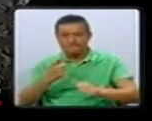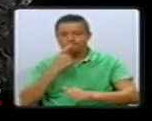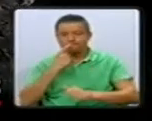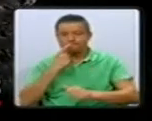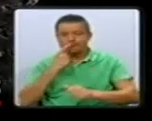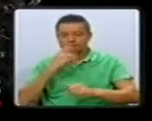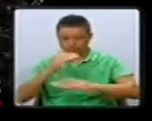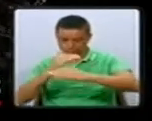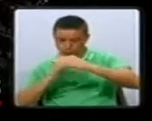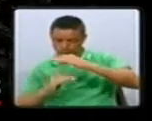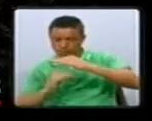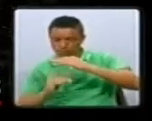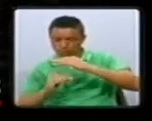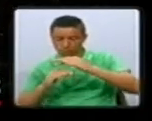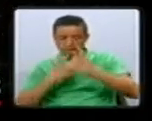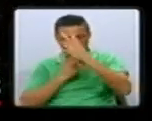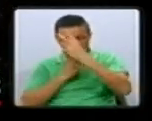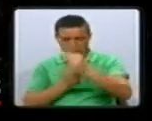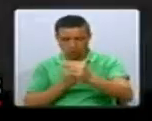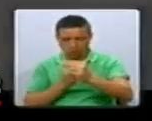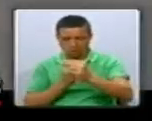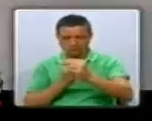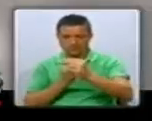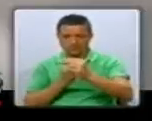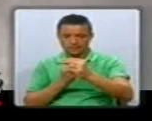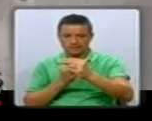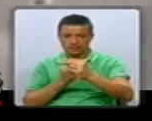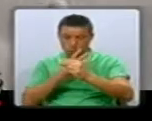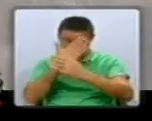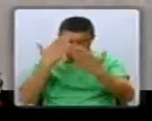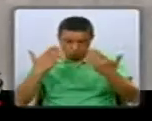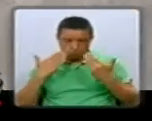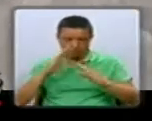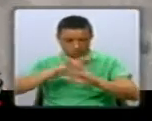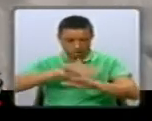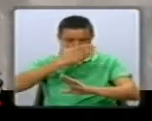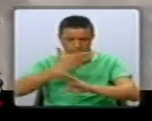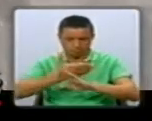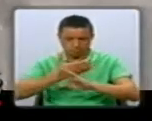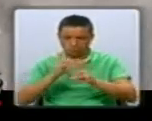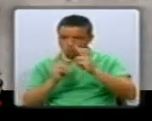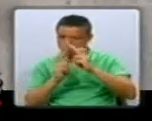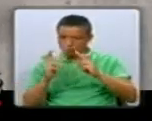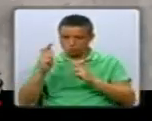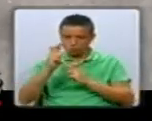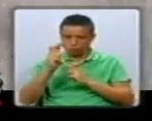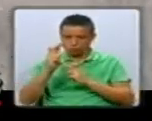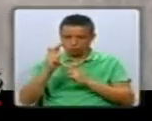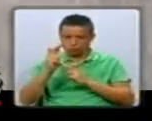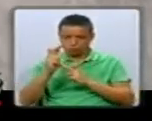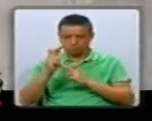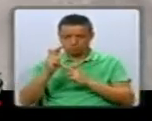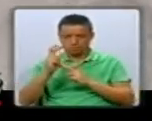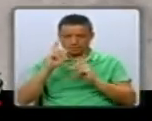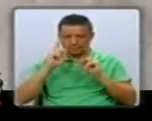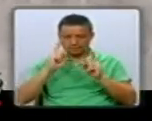por baixo da superfície da Lua. E essa vaga de calor, como era extremamente elevada, elementos como a